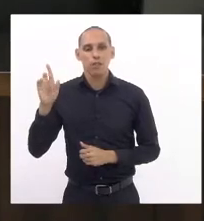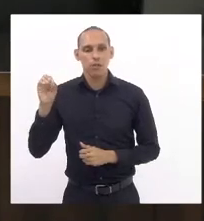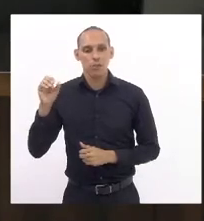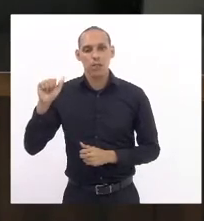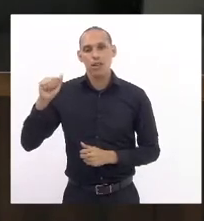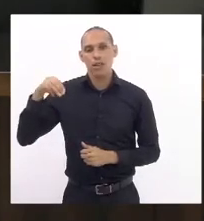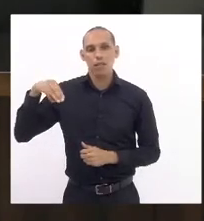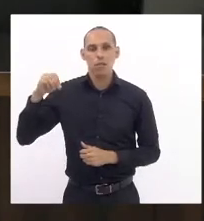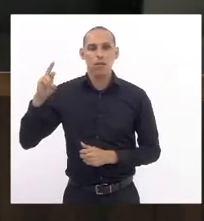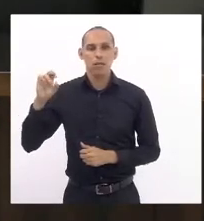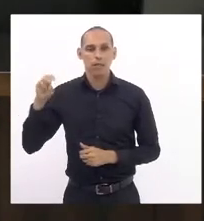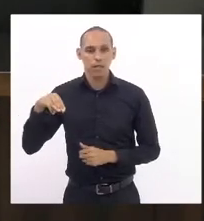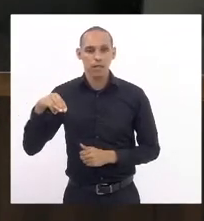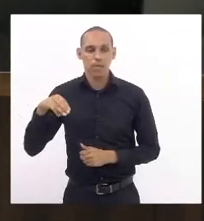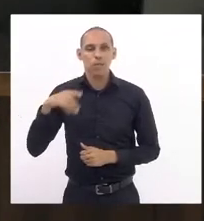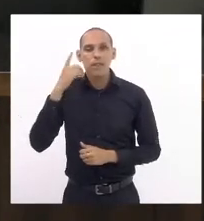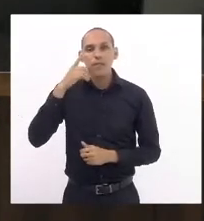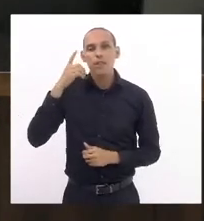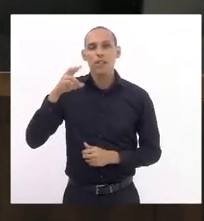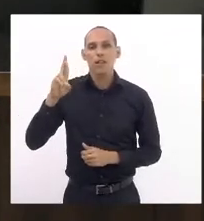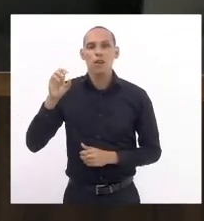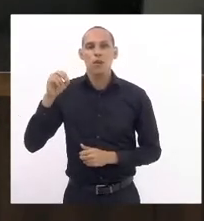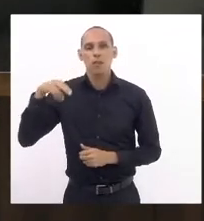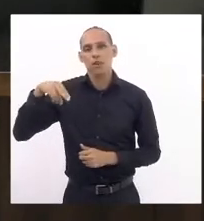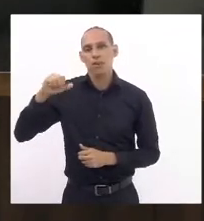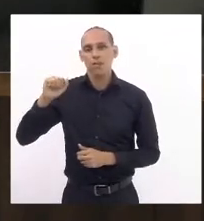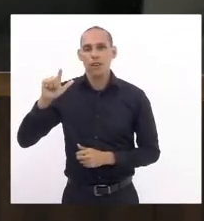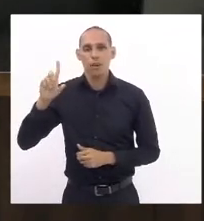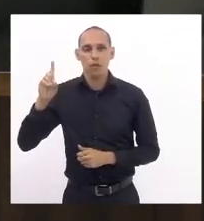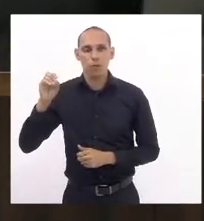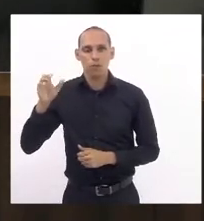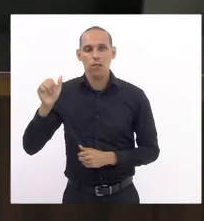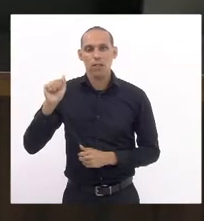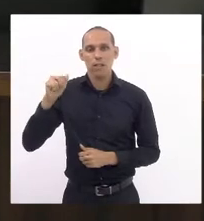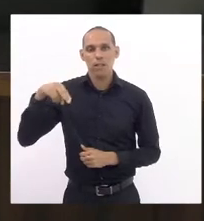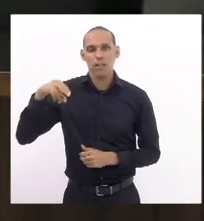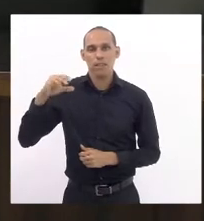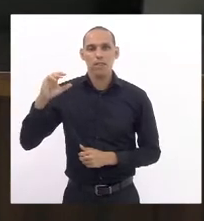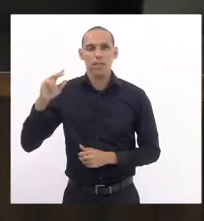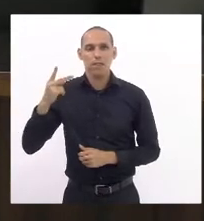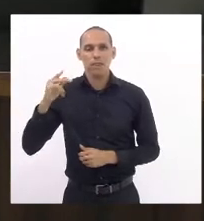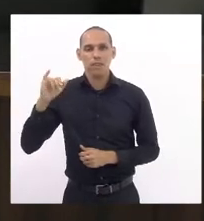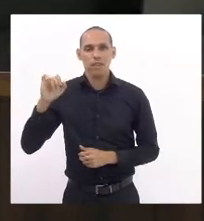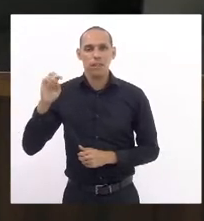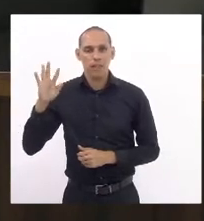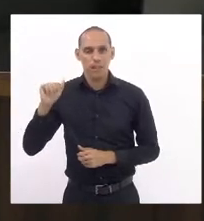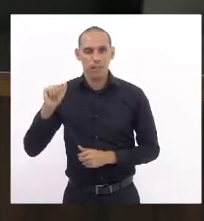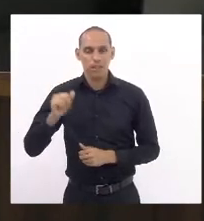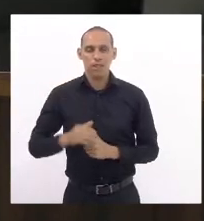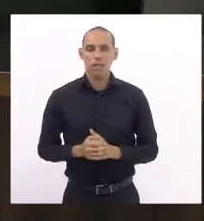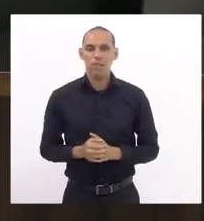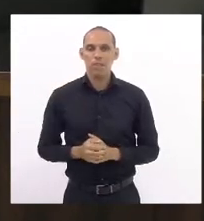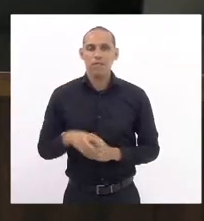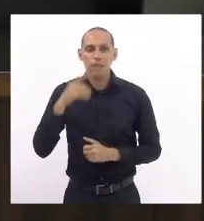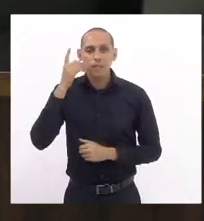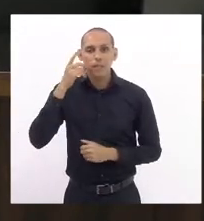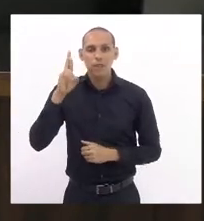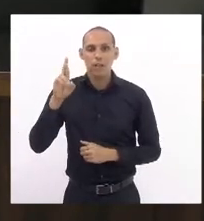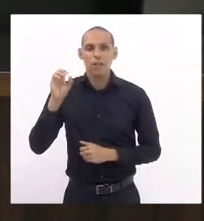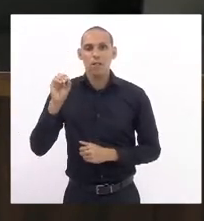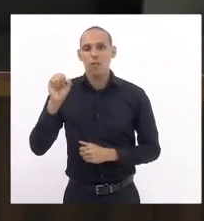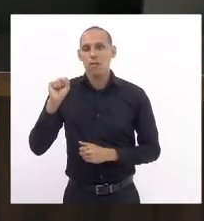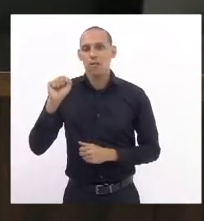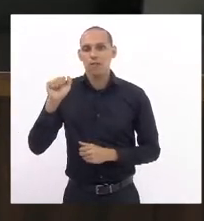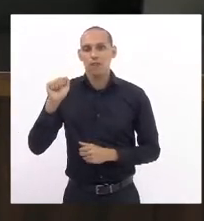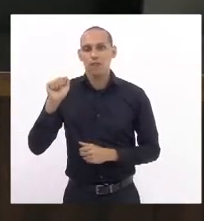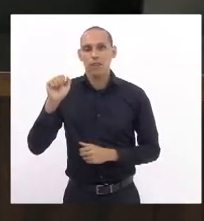Amorim, deputado Ronaldo Anchieta, deputado Ronaldo Anchieta, deputado Rosenberg